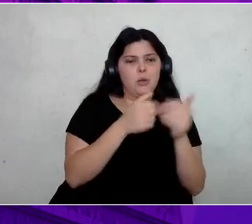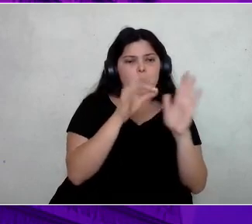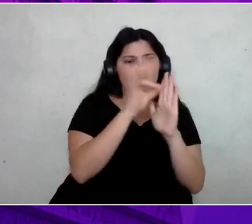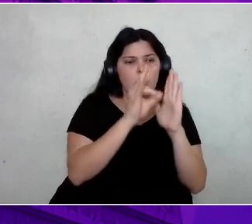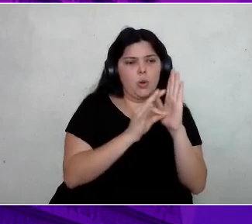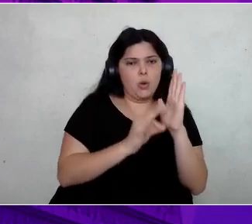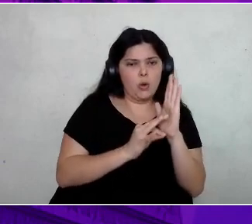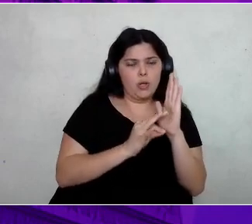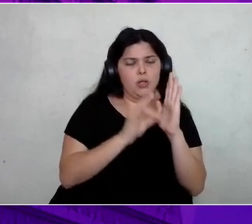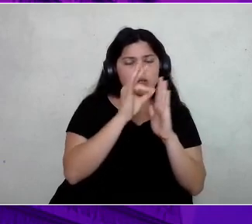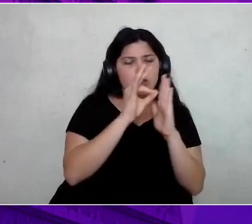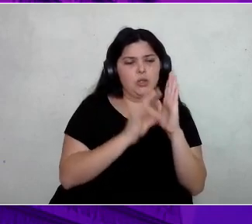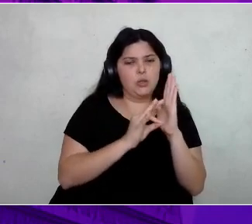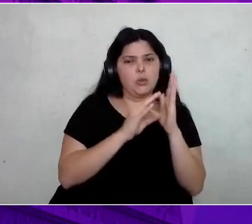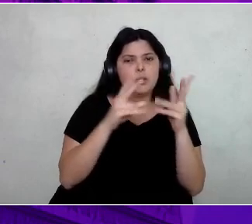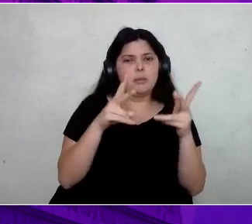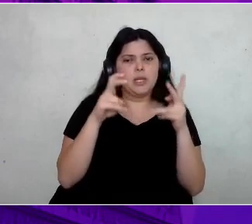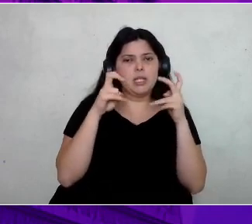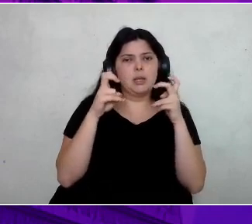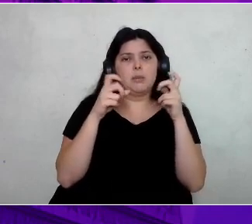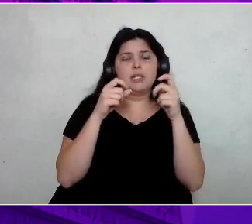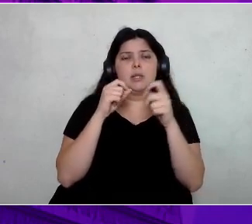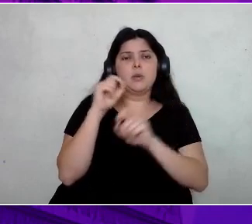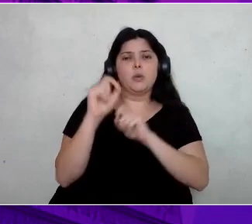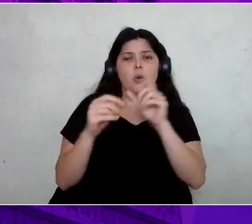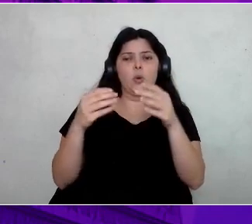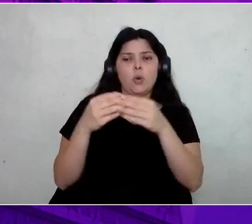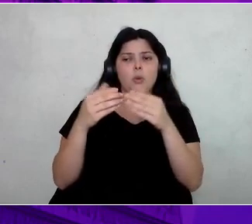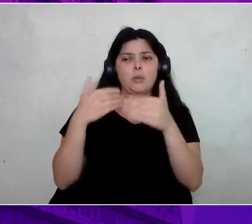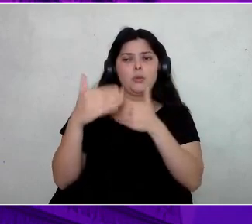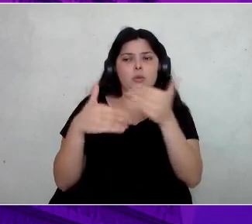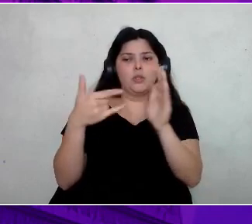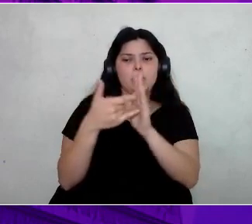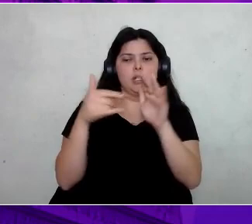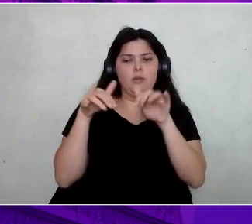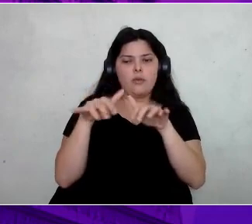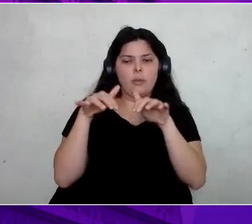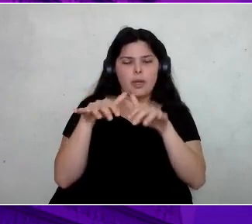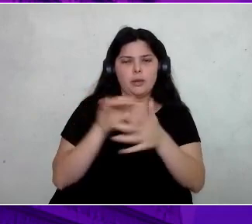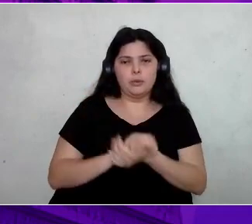são detectadas pelo pessoal de desenvolvimento. Já